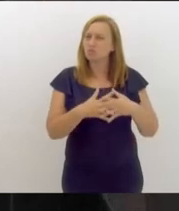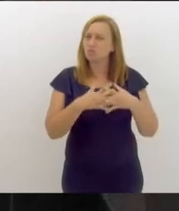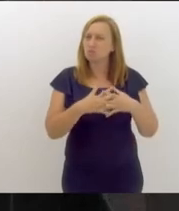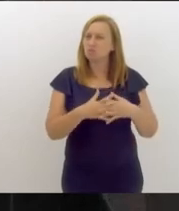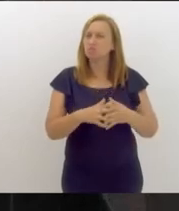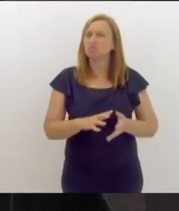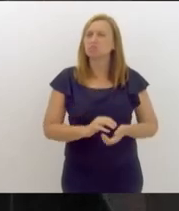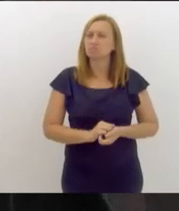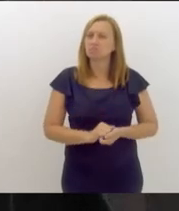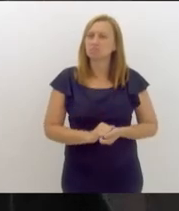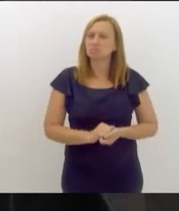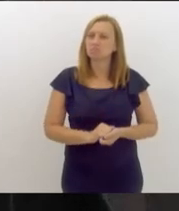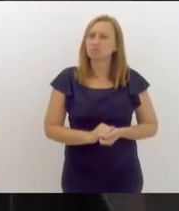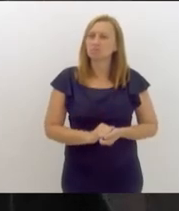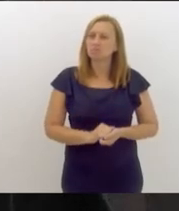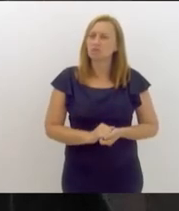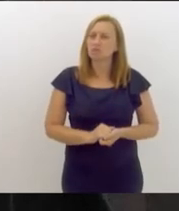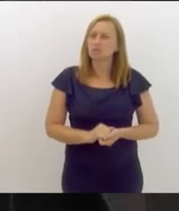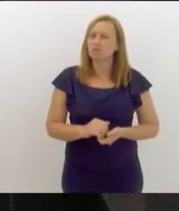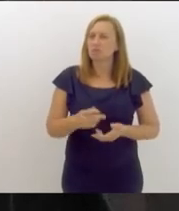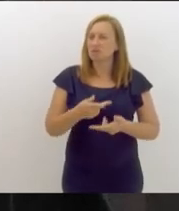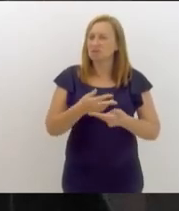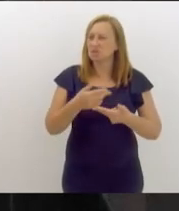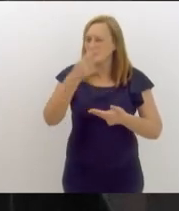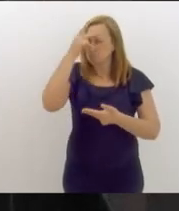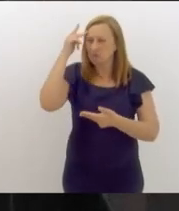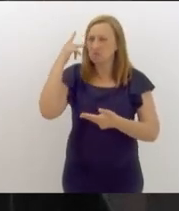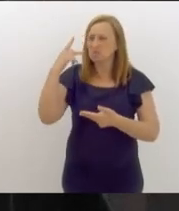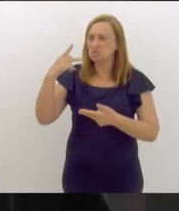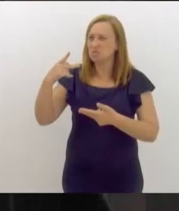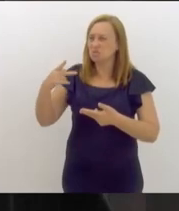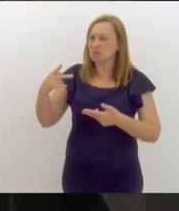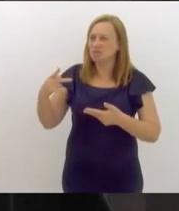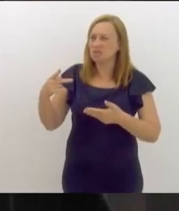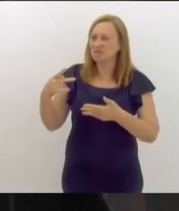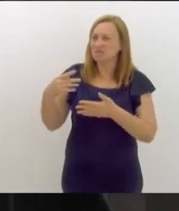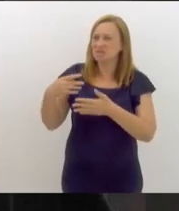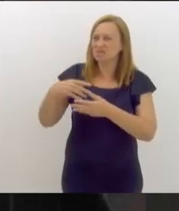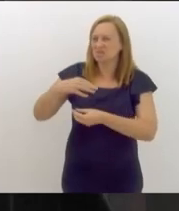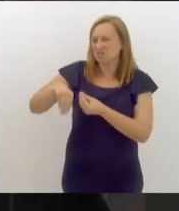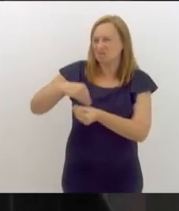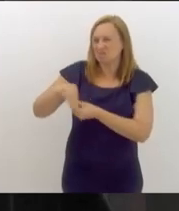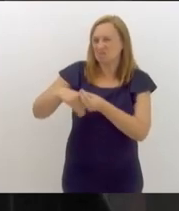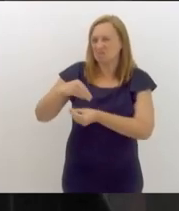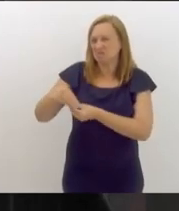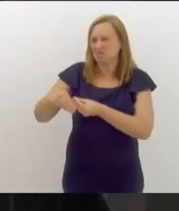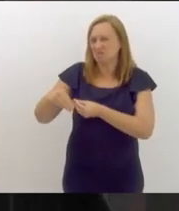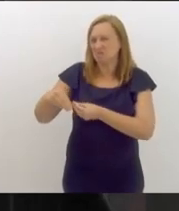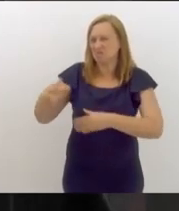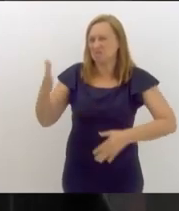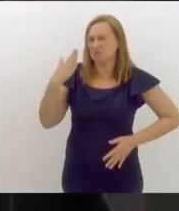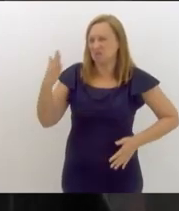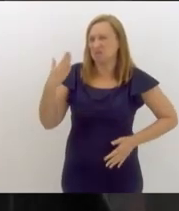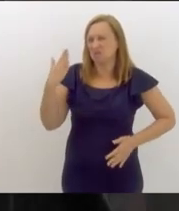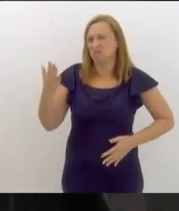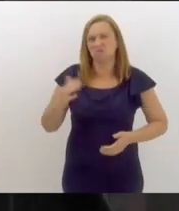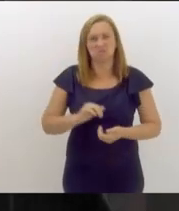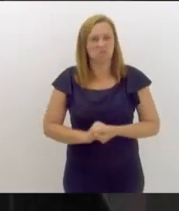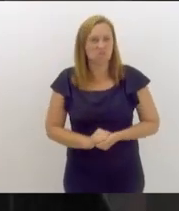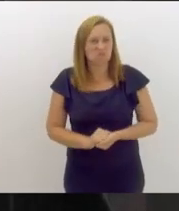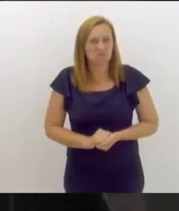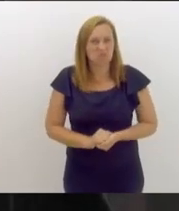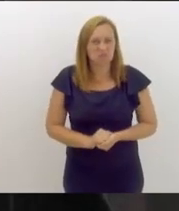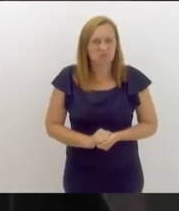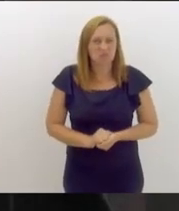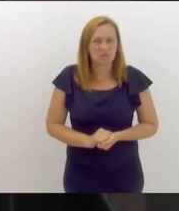com baderneiros e a rua seios e criminosos em razão